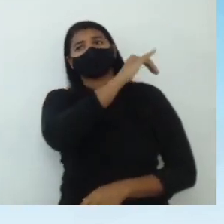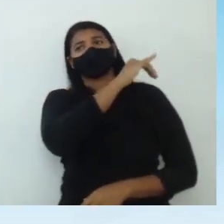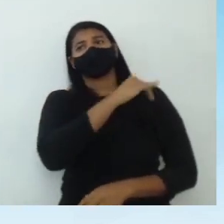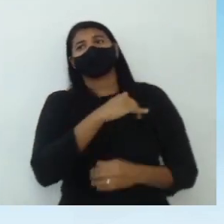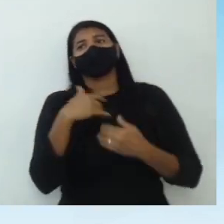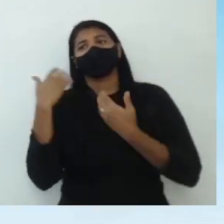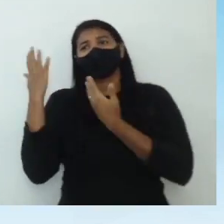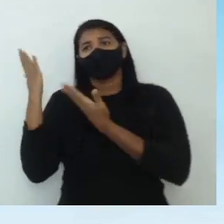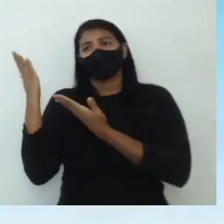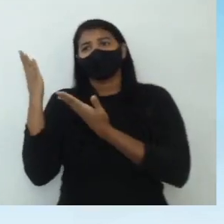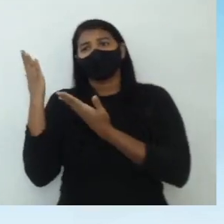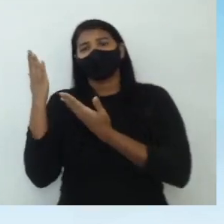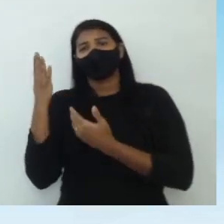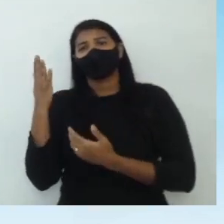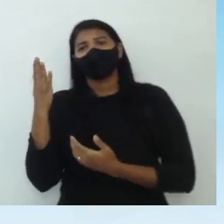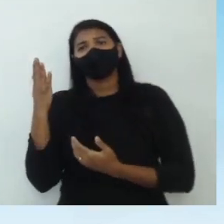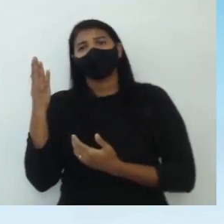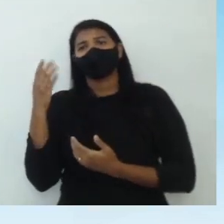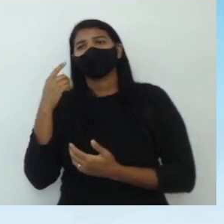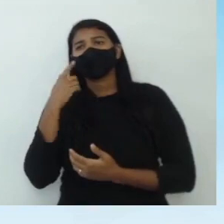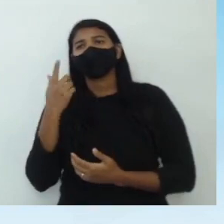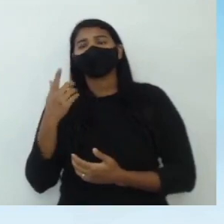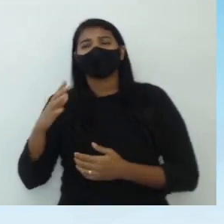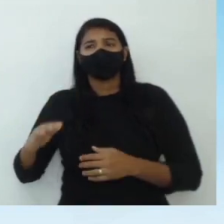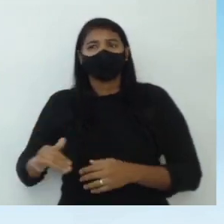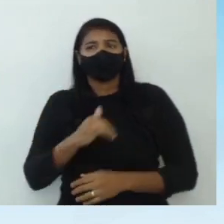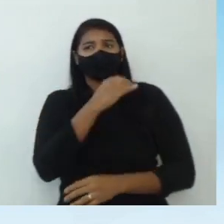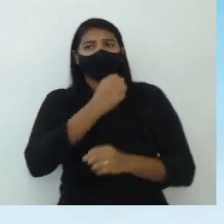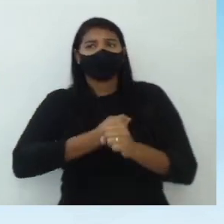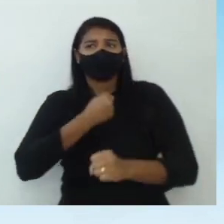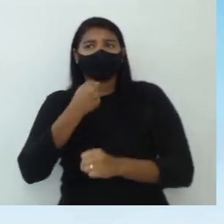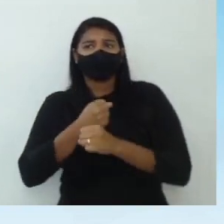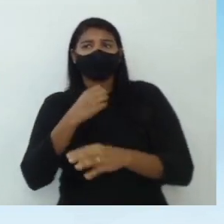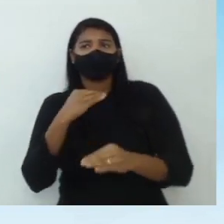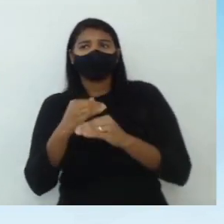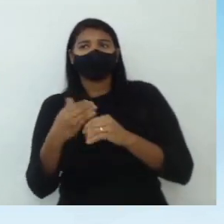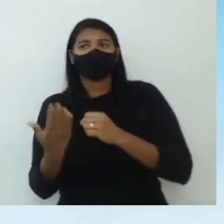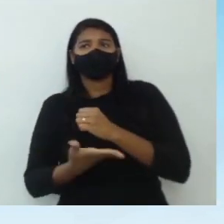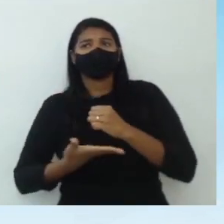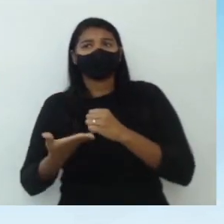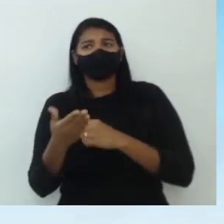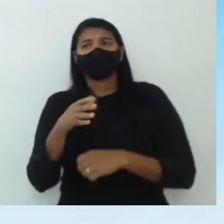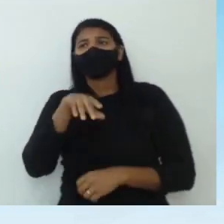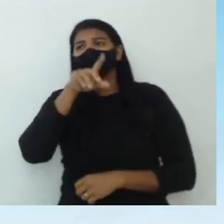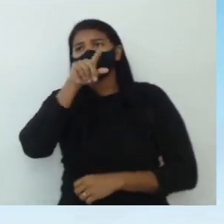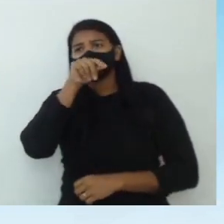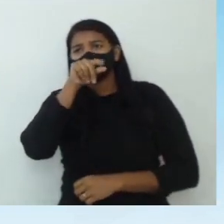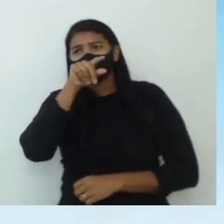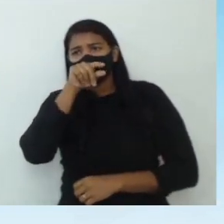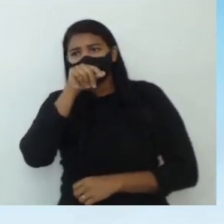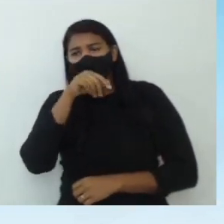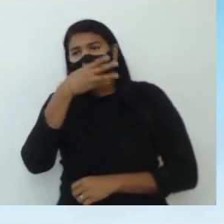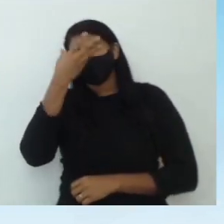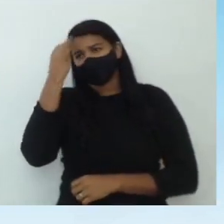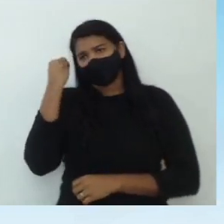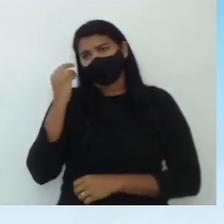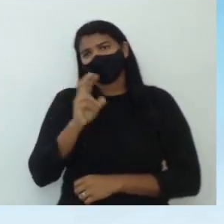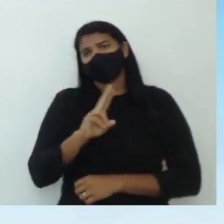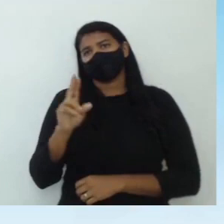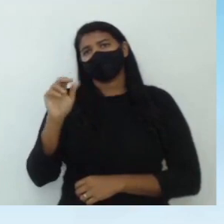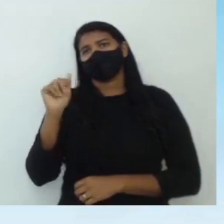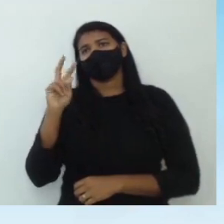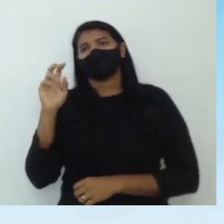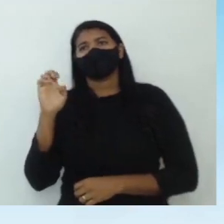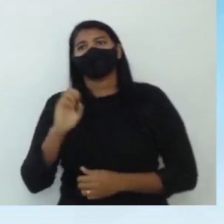então os aviões eles foram construídos mais ou menos baseado numa ave que é esqueci o nome da ave, puta